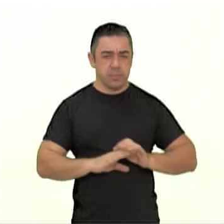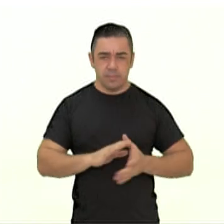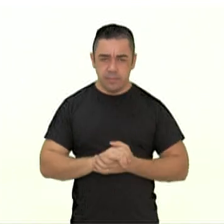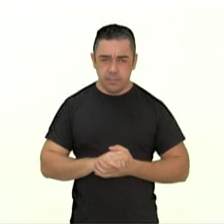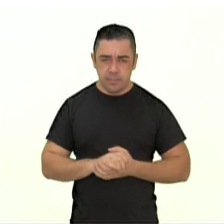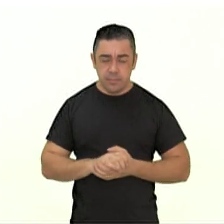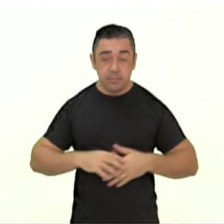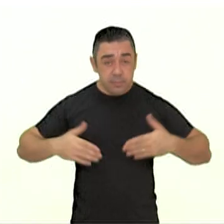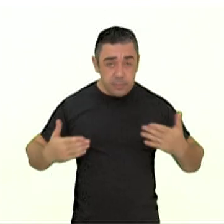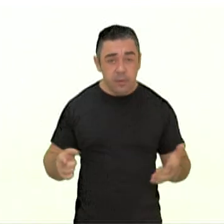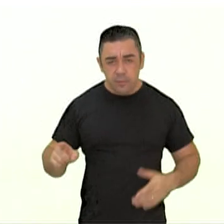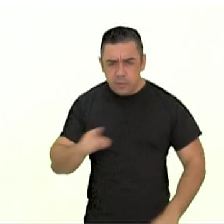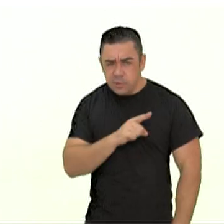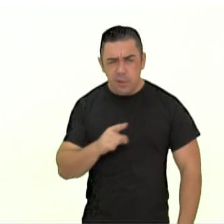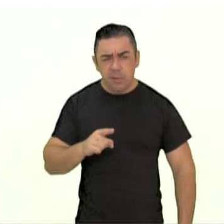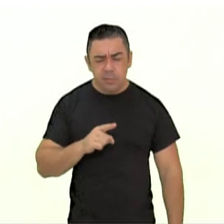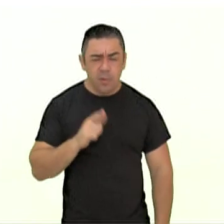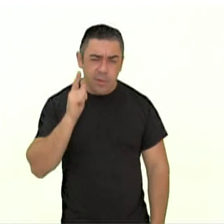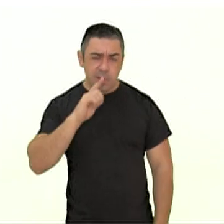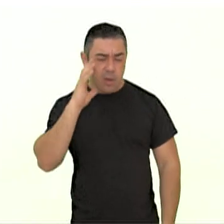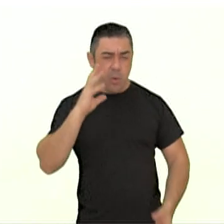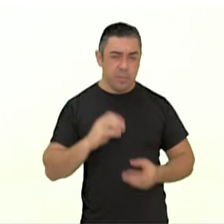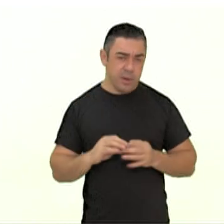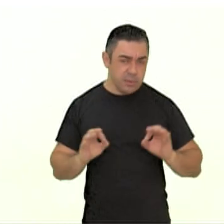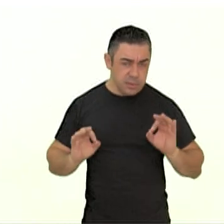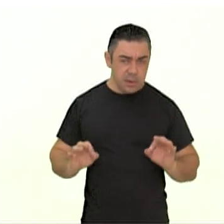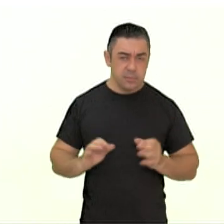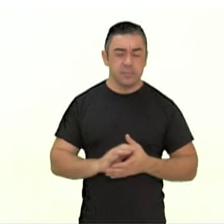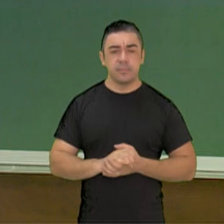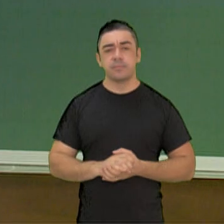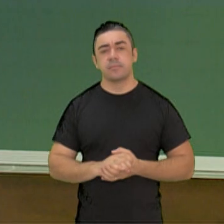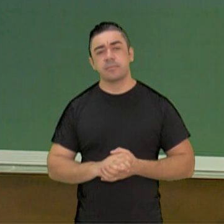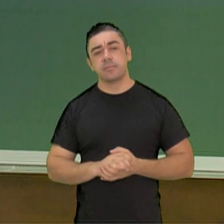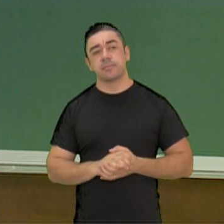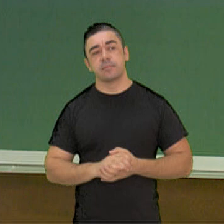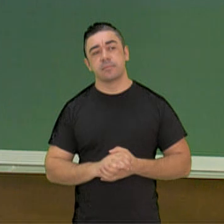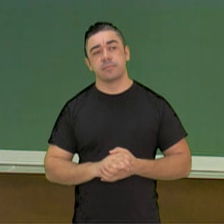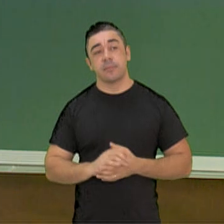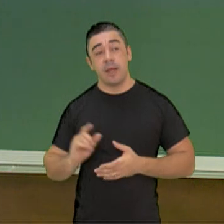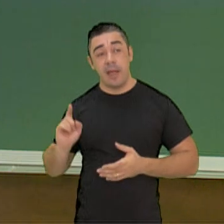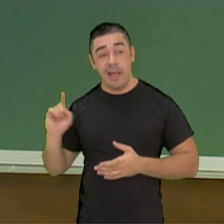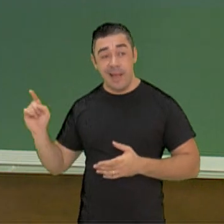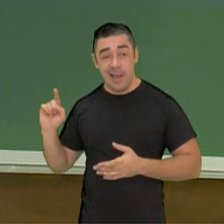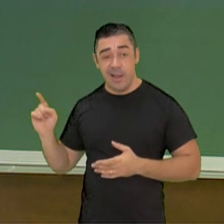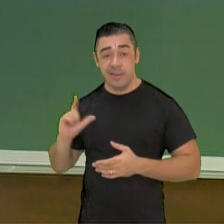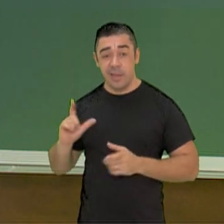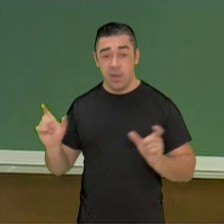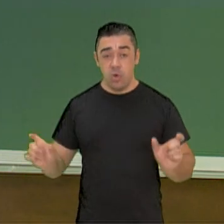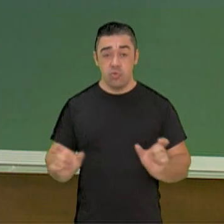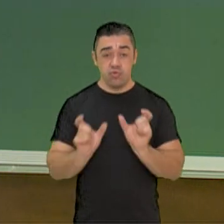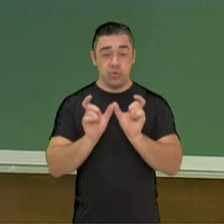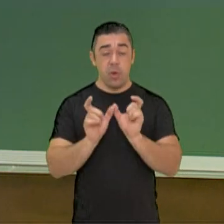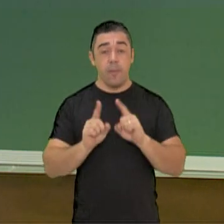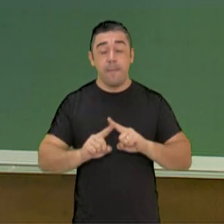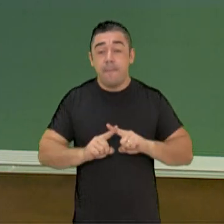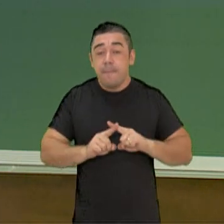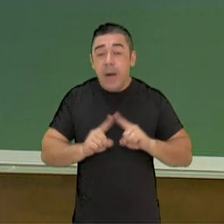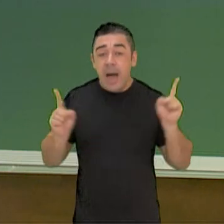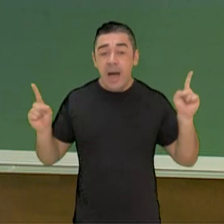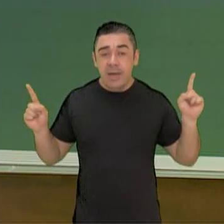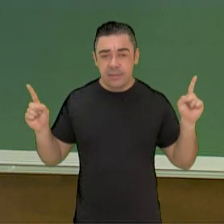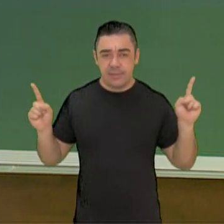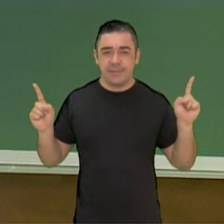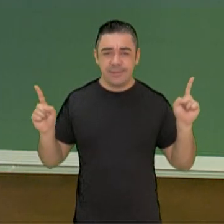Então, vocês também vão conseguir me entender, não vão? Aqui nós temos ali a conjunção mas, tá? Que vai